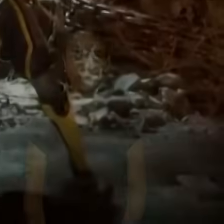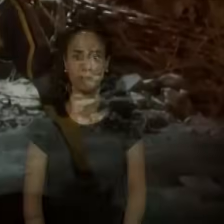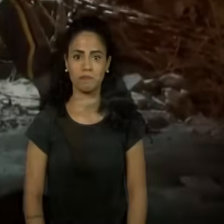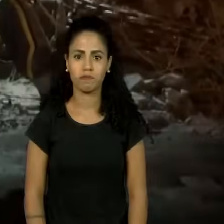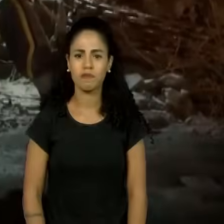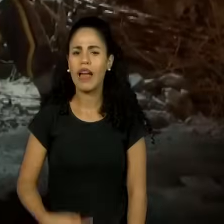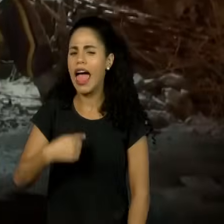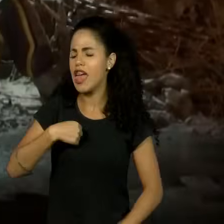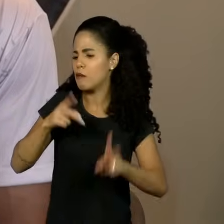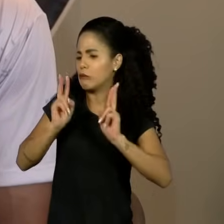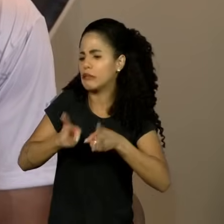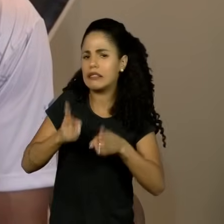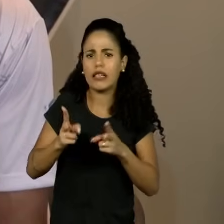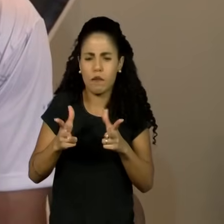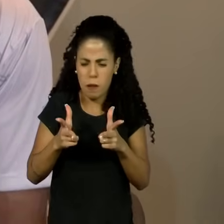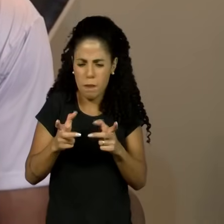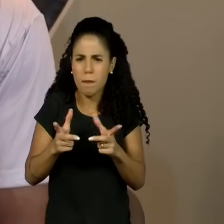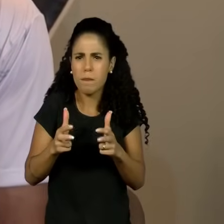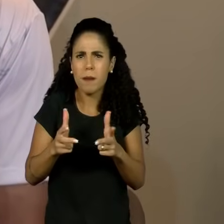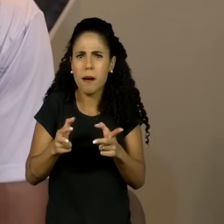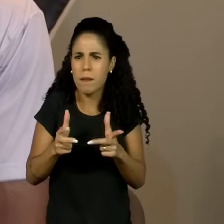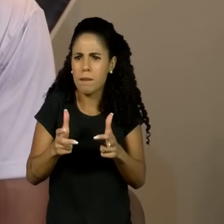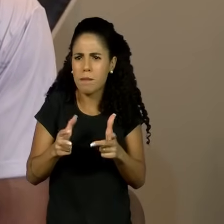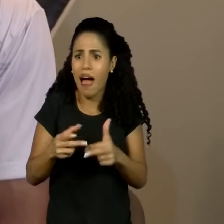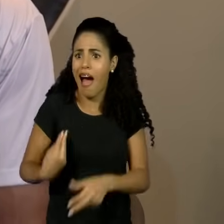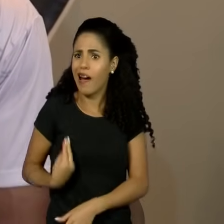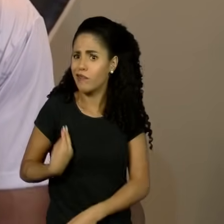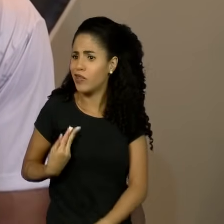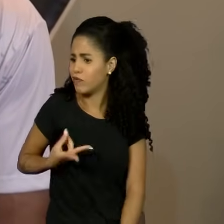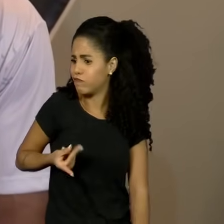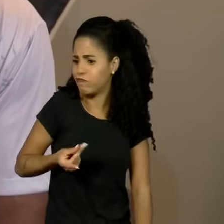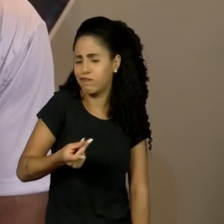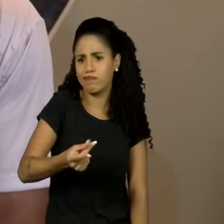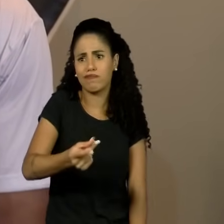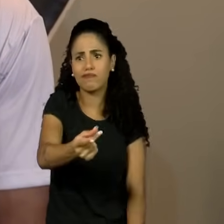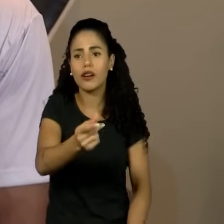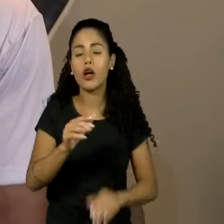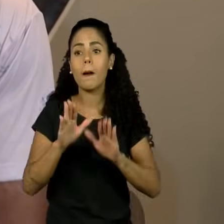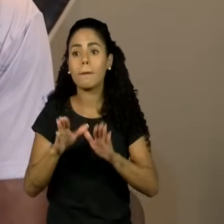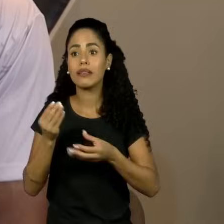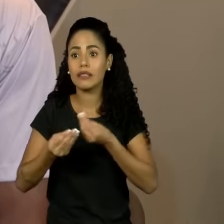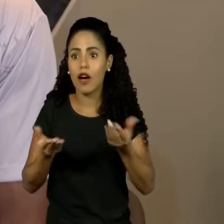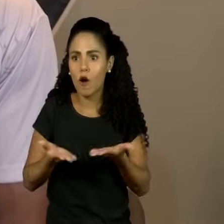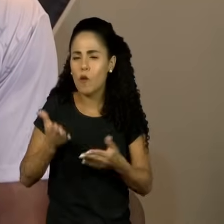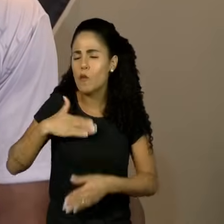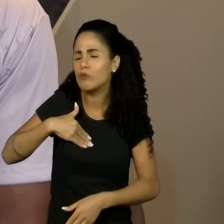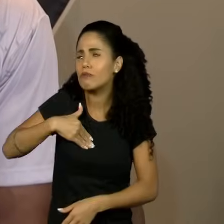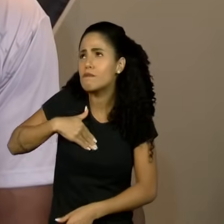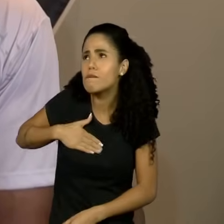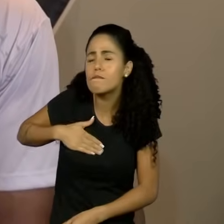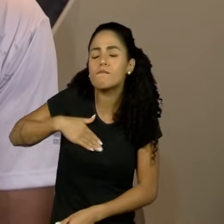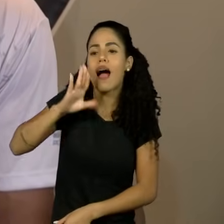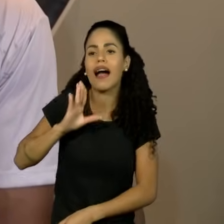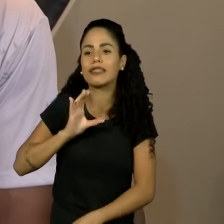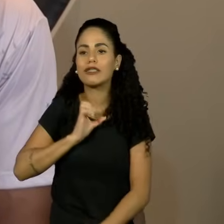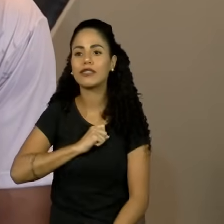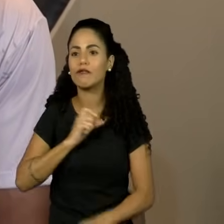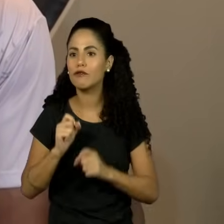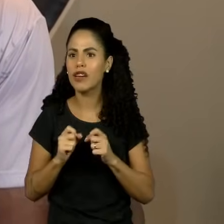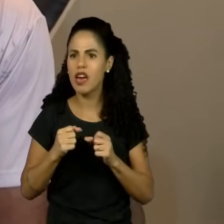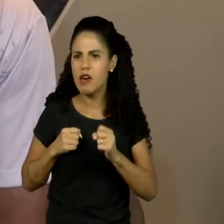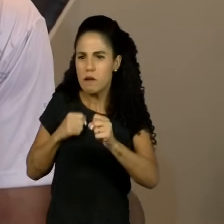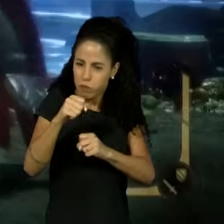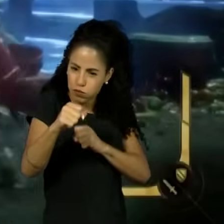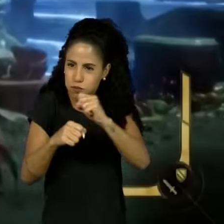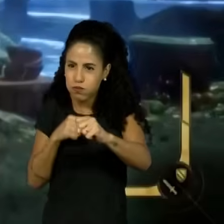Eu sempre joguei bastante videogame a minha vida inteira, mas o gênero que eu mais gostava sempre de jogar era jogos de luta, né?